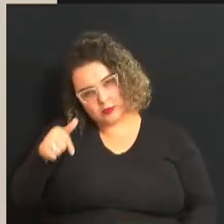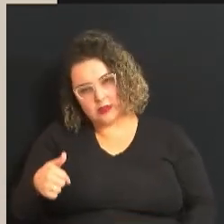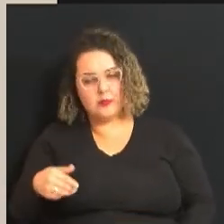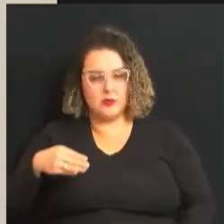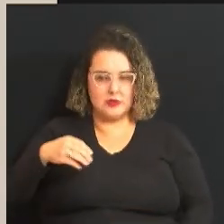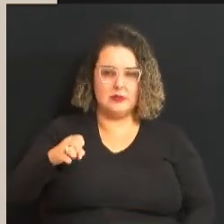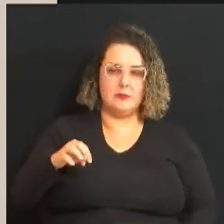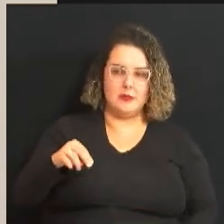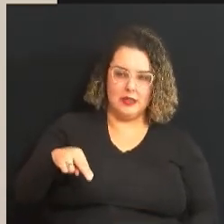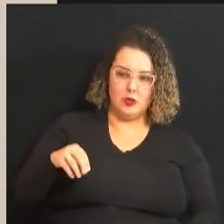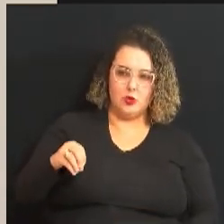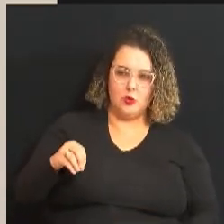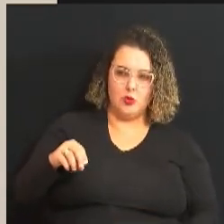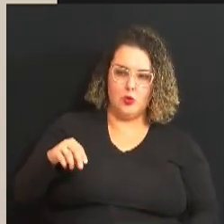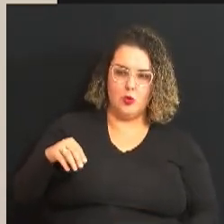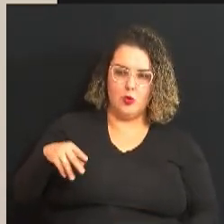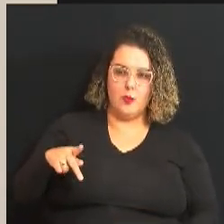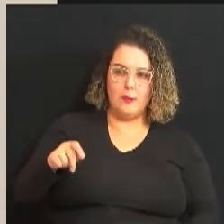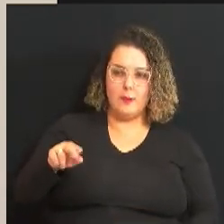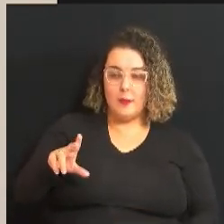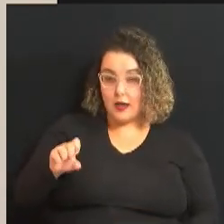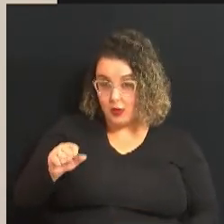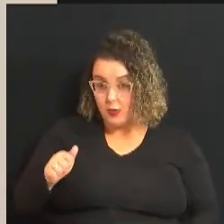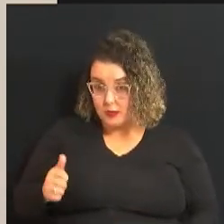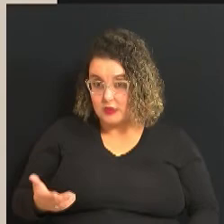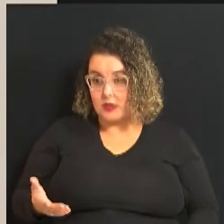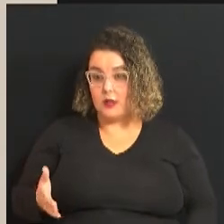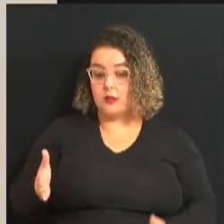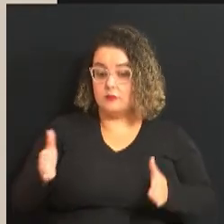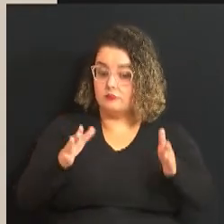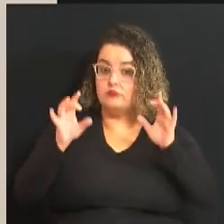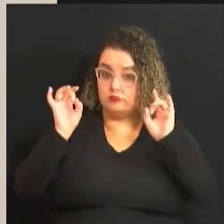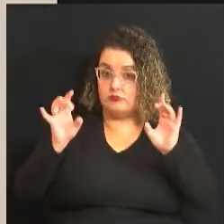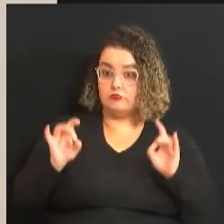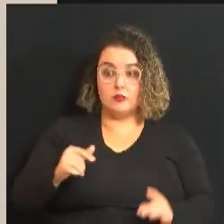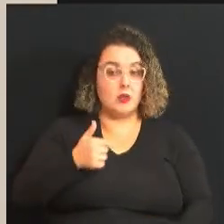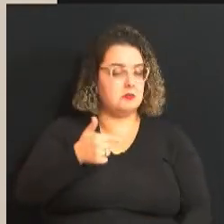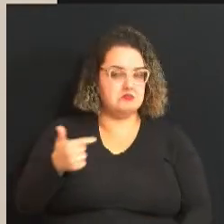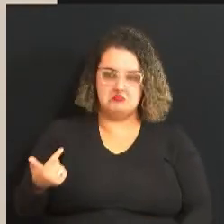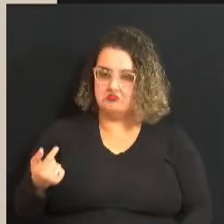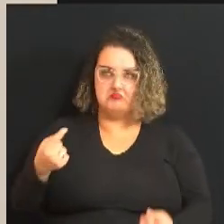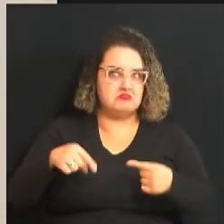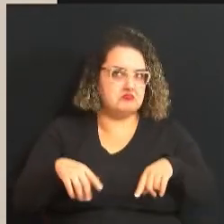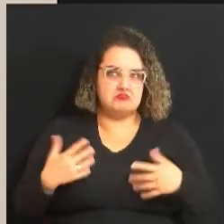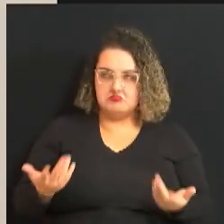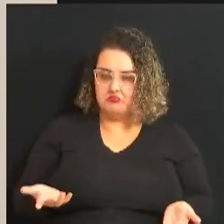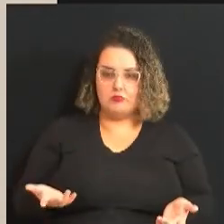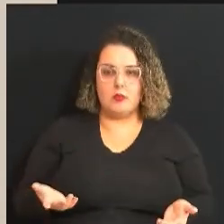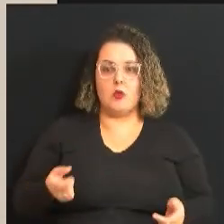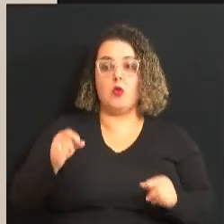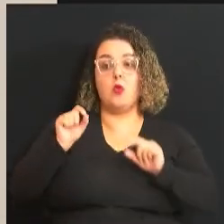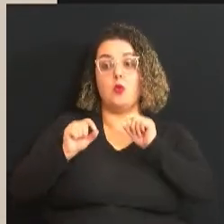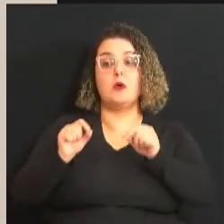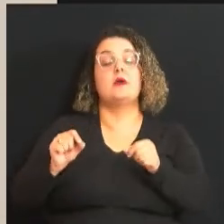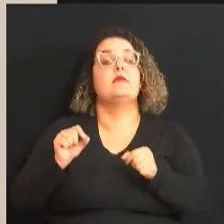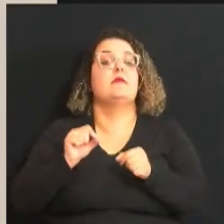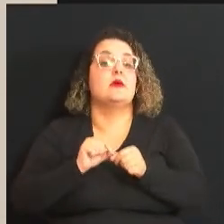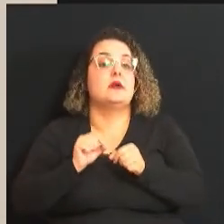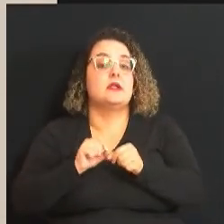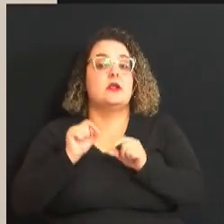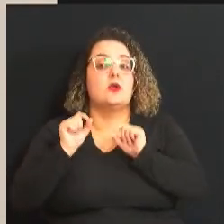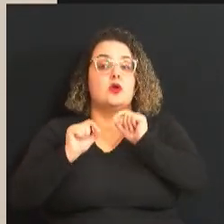em si. É uma fase especial que não tem nenhuma contraindicação absoluta. O que a gente tende a fazer